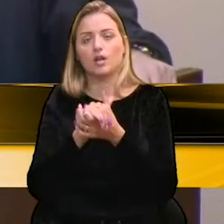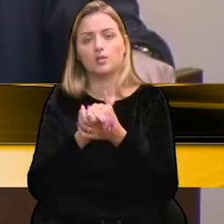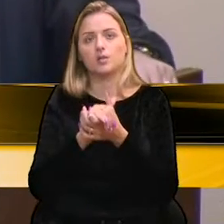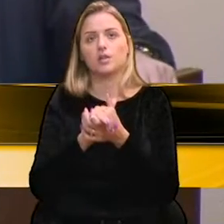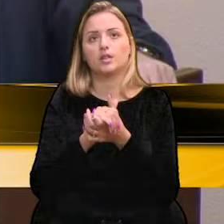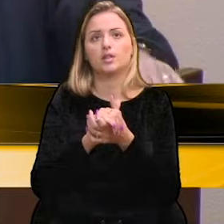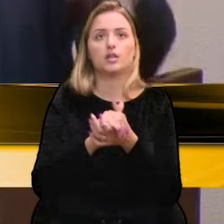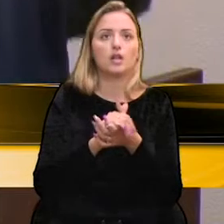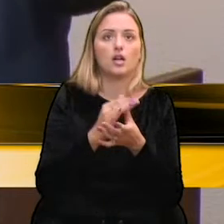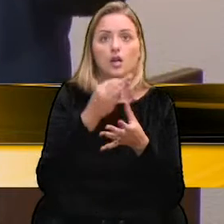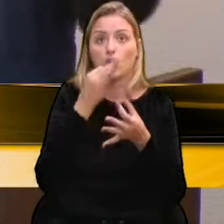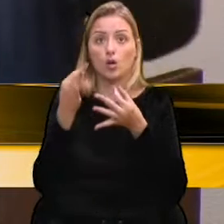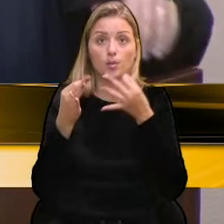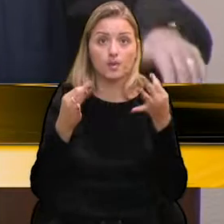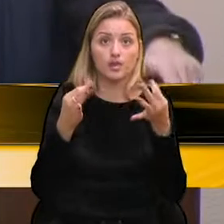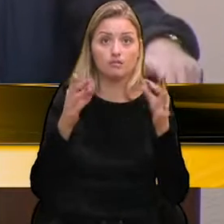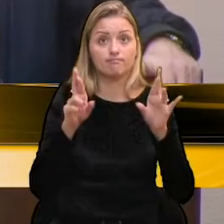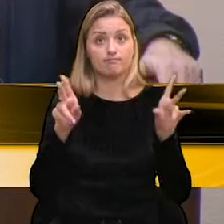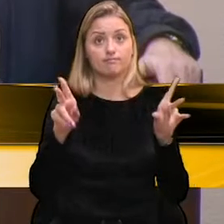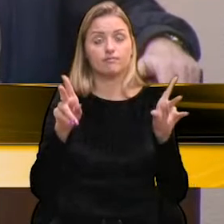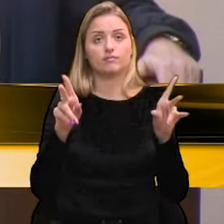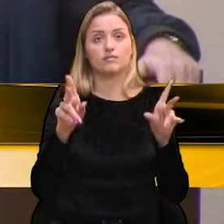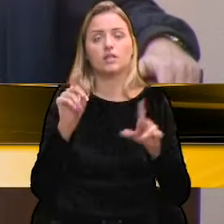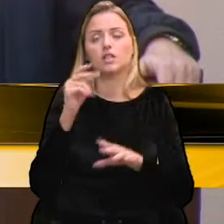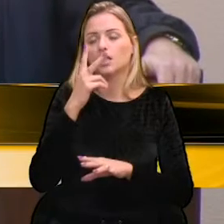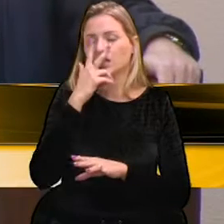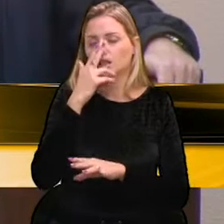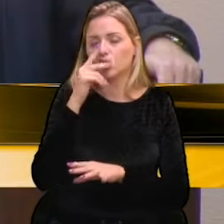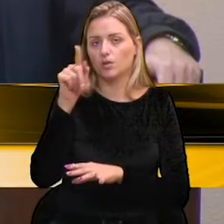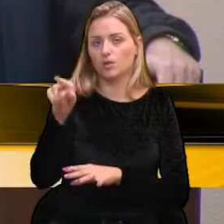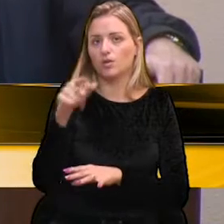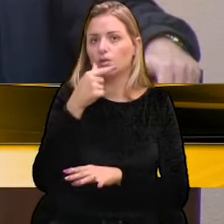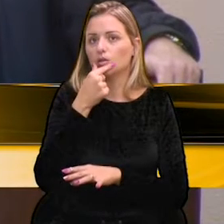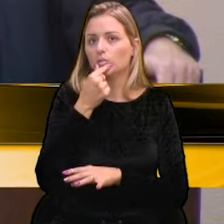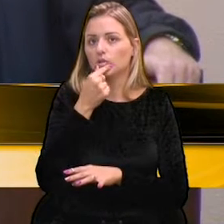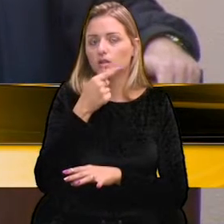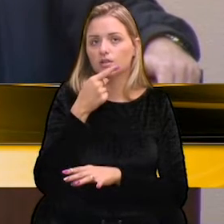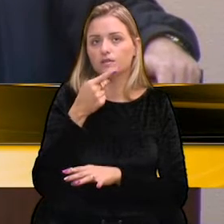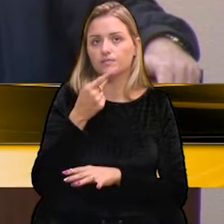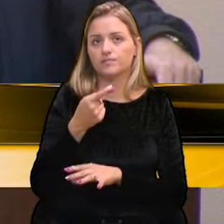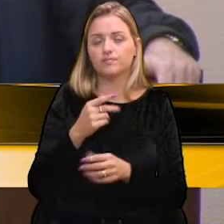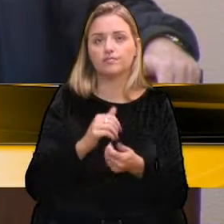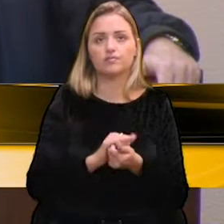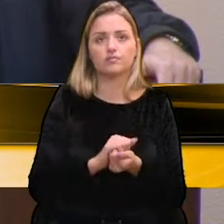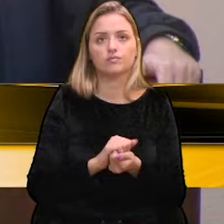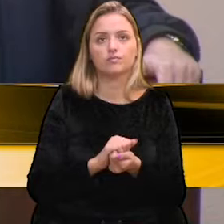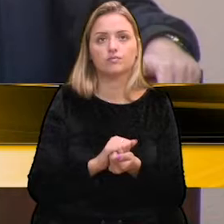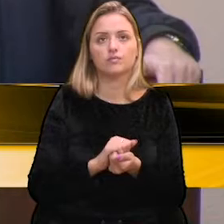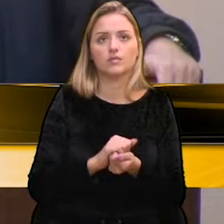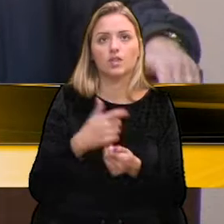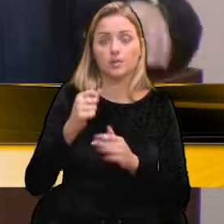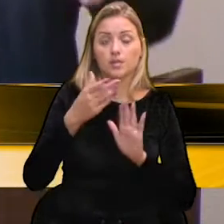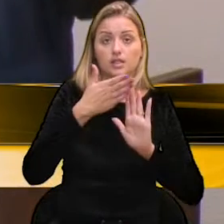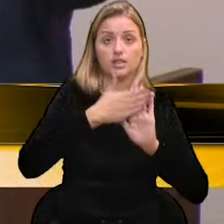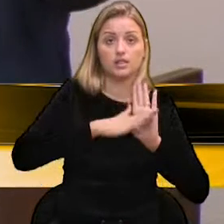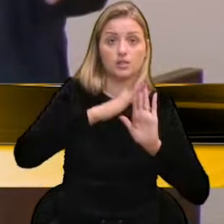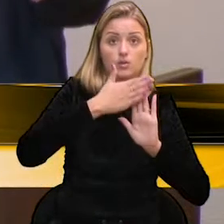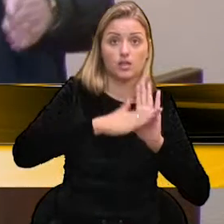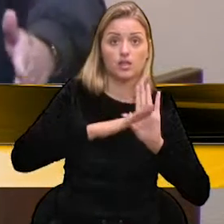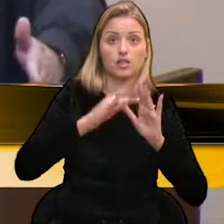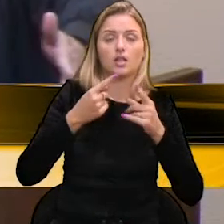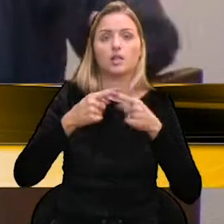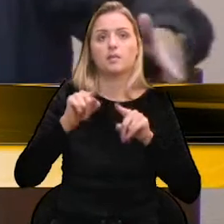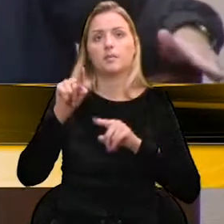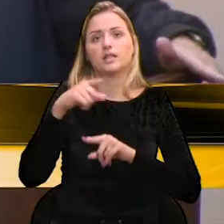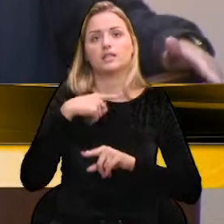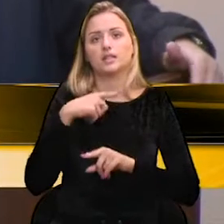ela e para a administração, né, seguindo as palavras do vereador Rodrigo Beltrão, que se faça um calendário, mas que